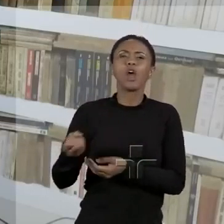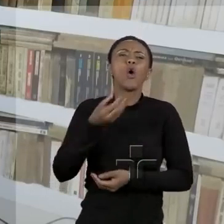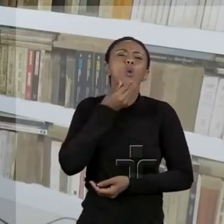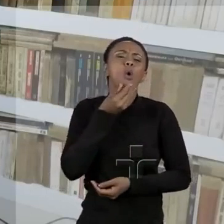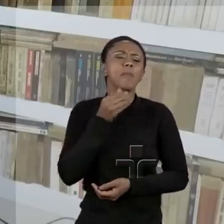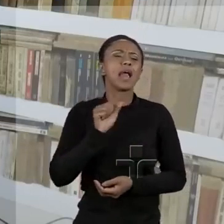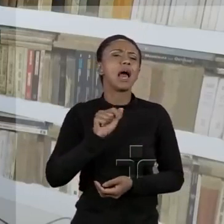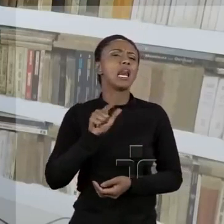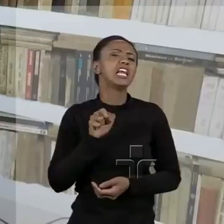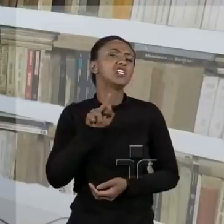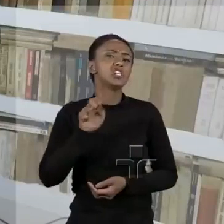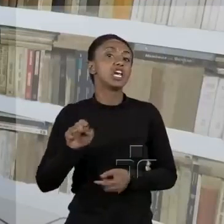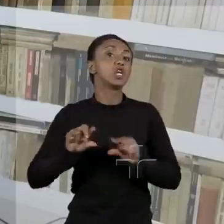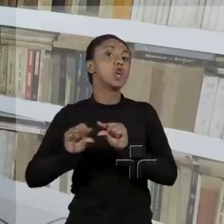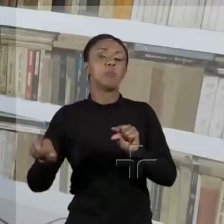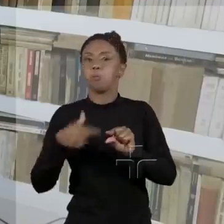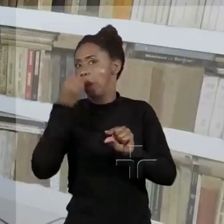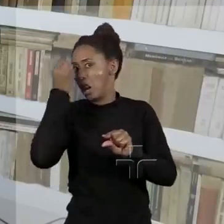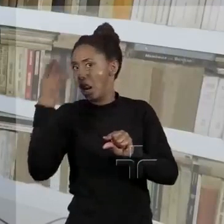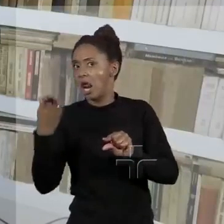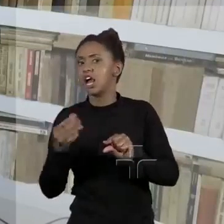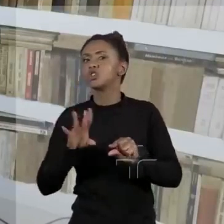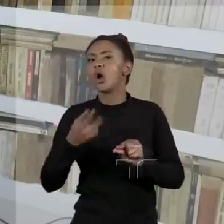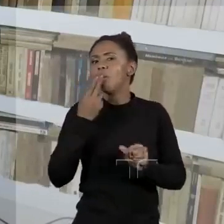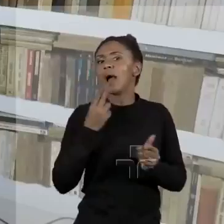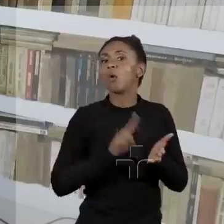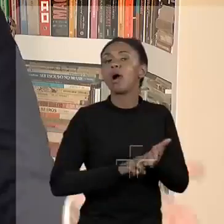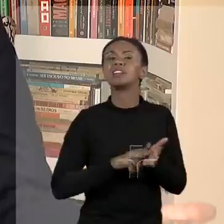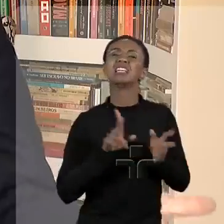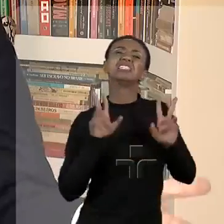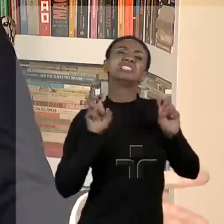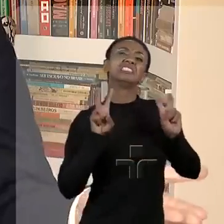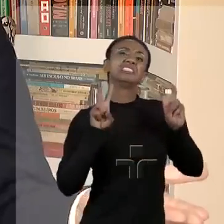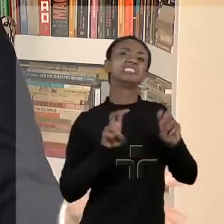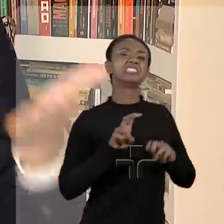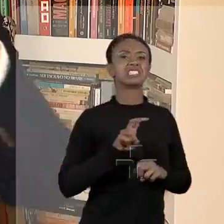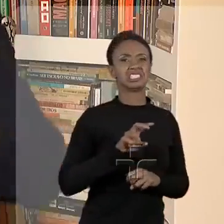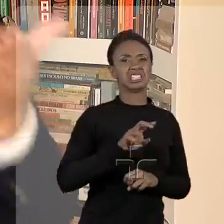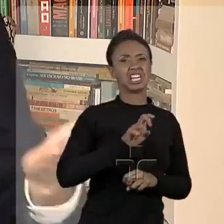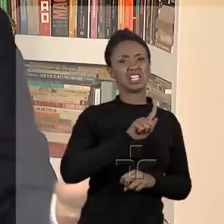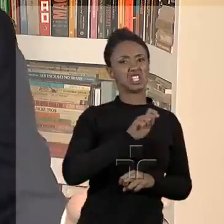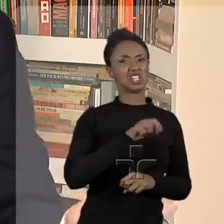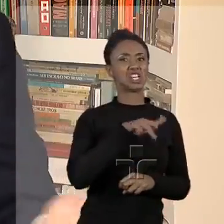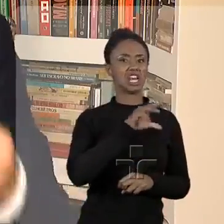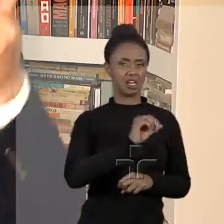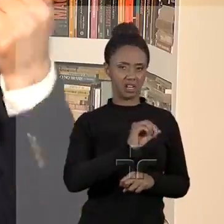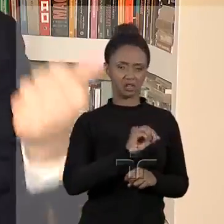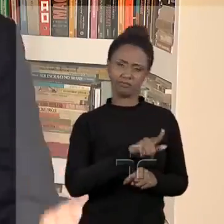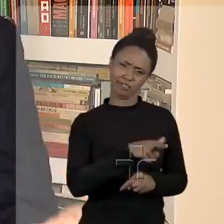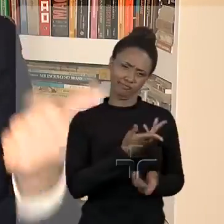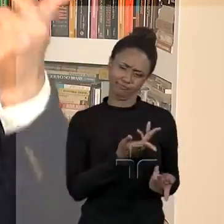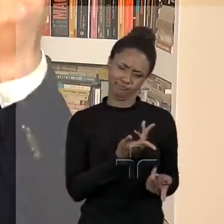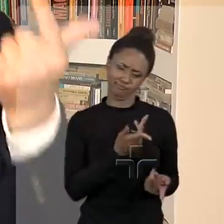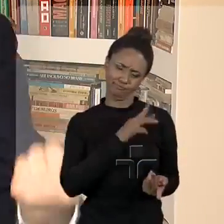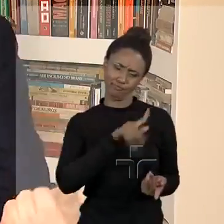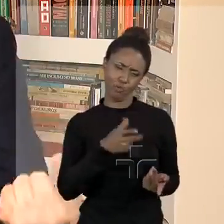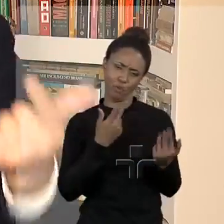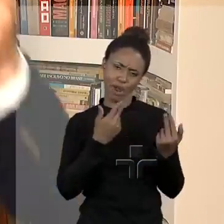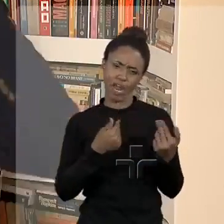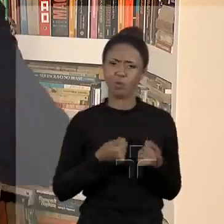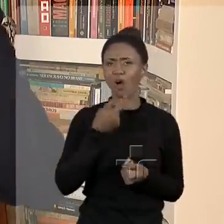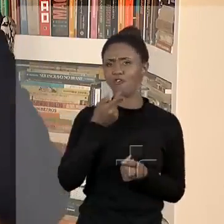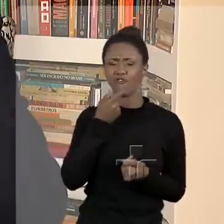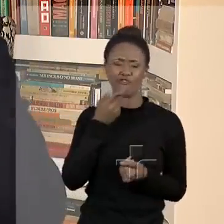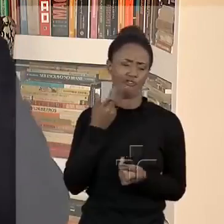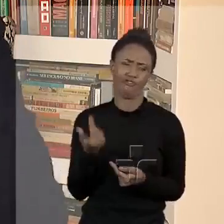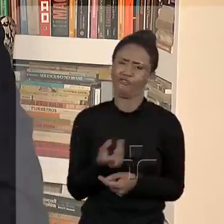sobrenome, e ele faz uma introdução, uma espécie, querendo dar uma de Jânio Quadros, mas convenhamos, ele não é o Jânio Quadros, não tem o vernáculo, a habilidade